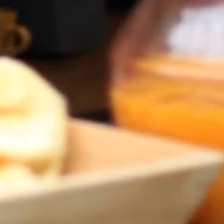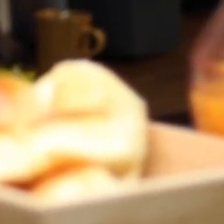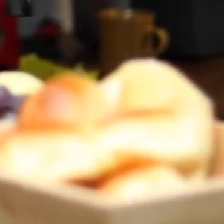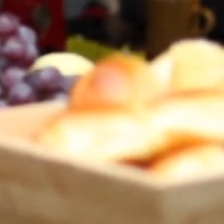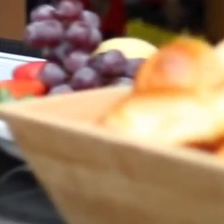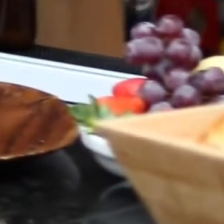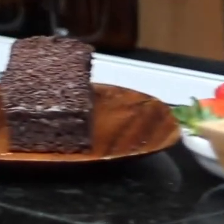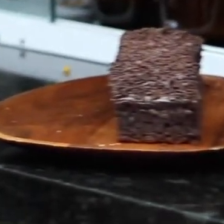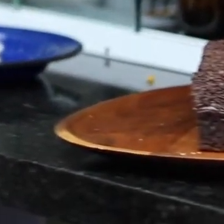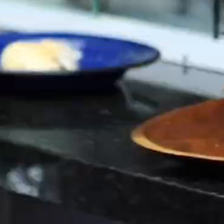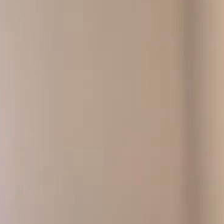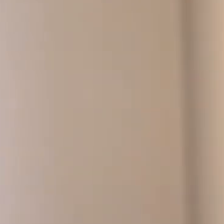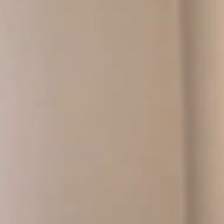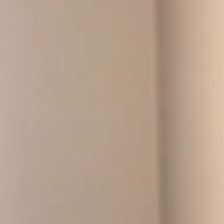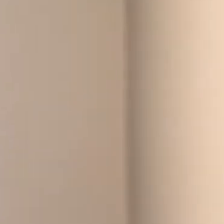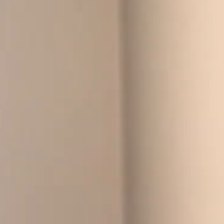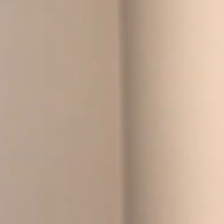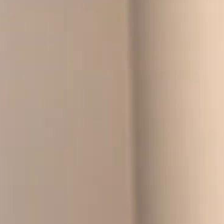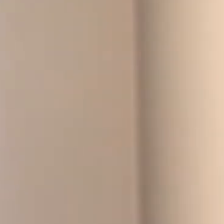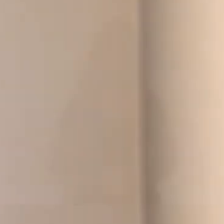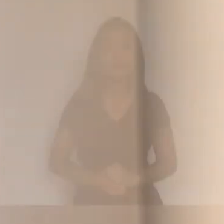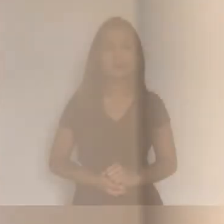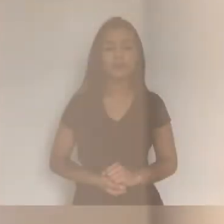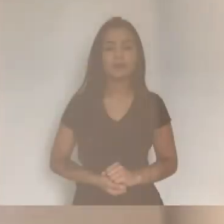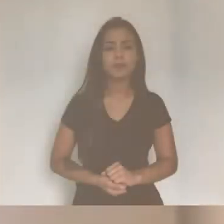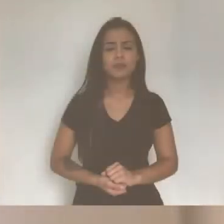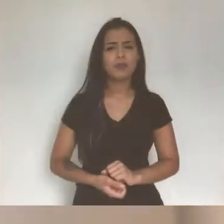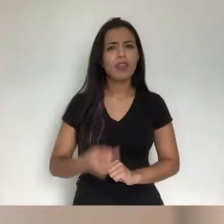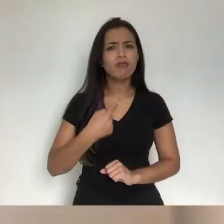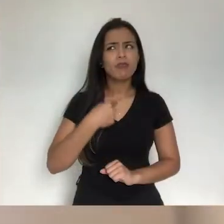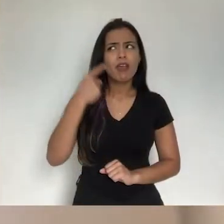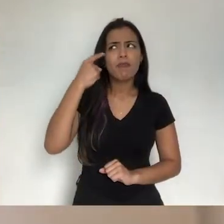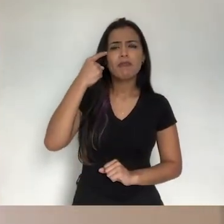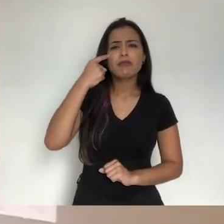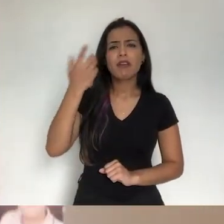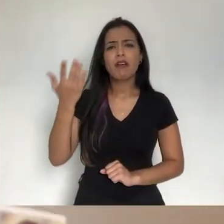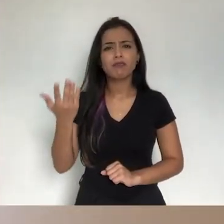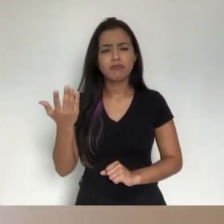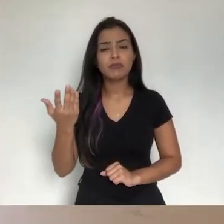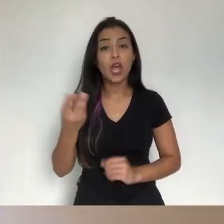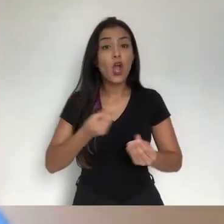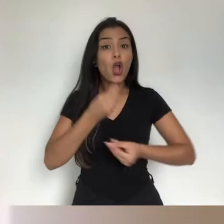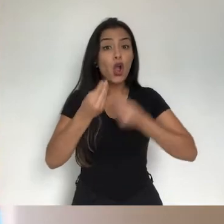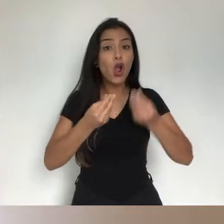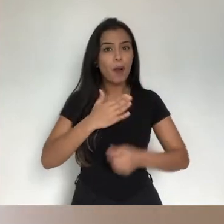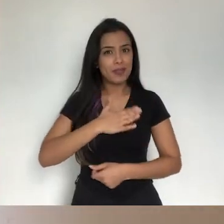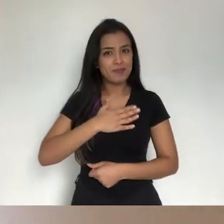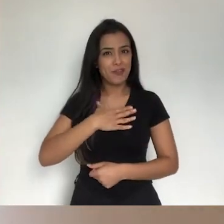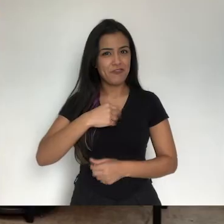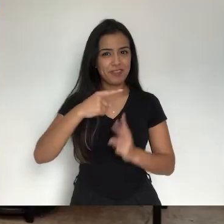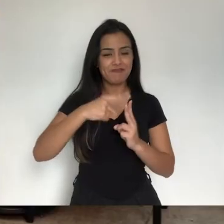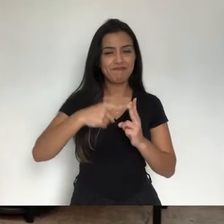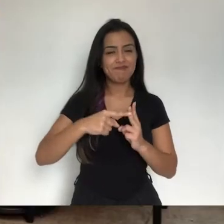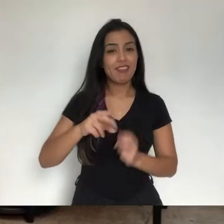couve, flor. Eu fico pensando muito qual vai ser a referência que meus filhos vão lembrar, né,